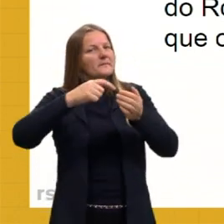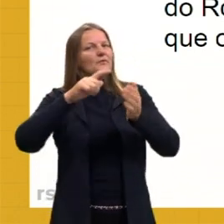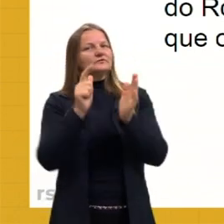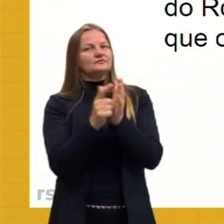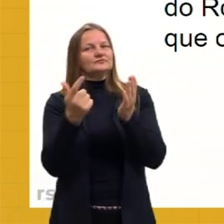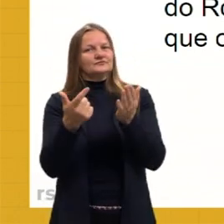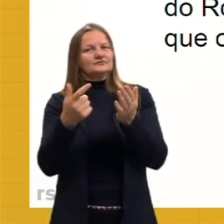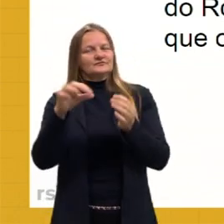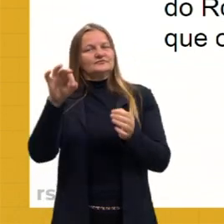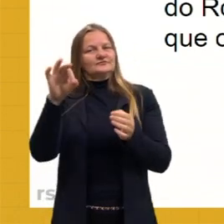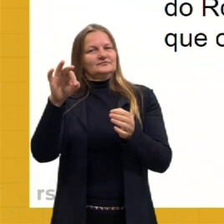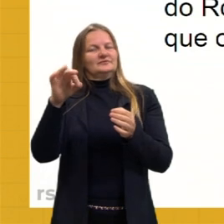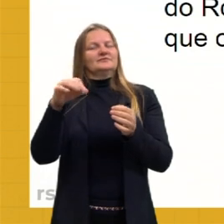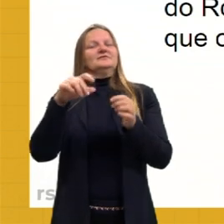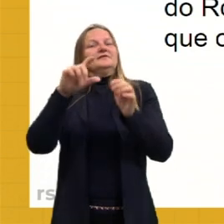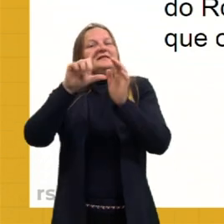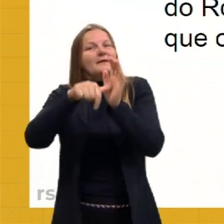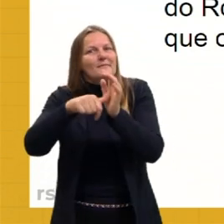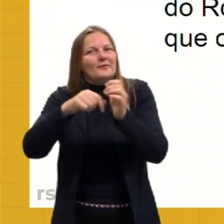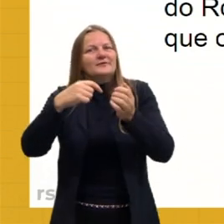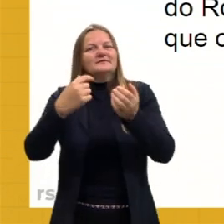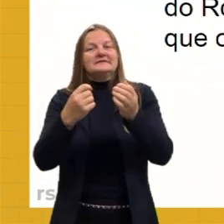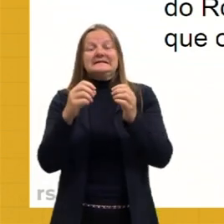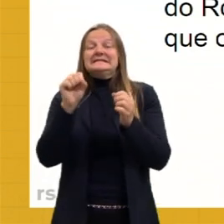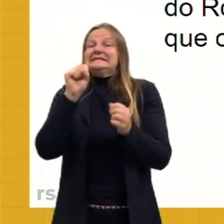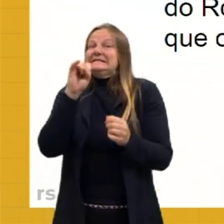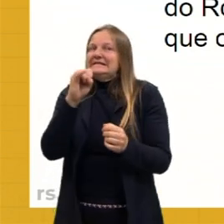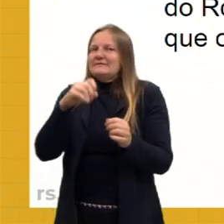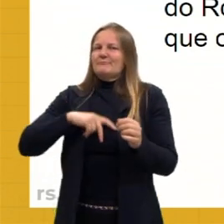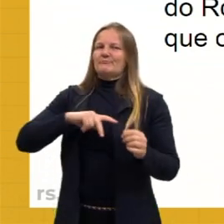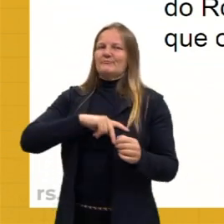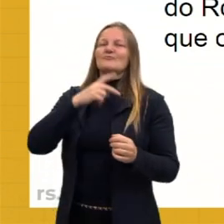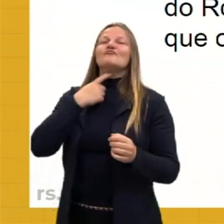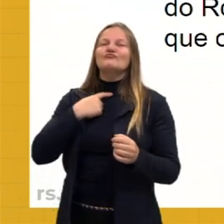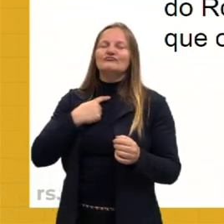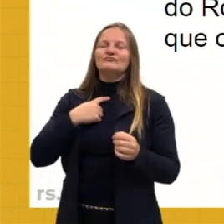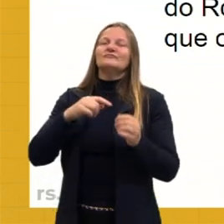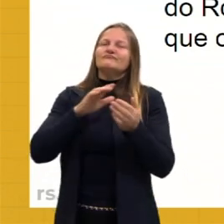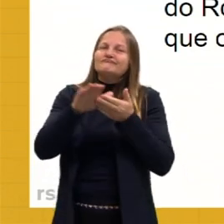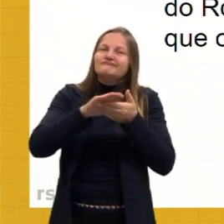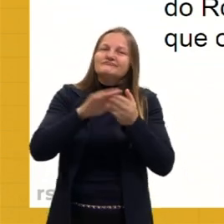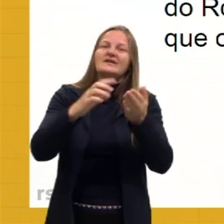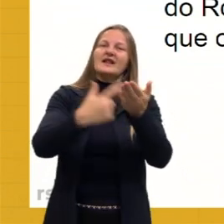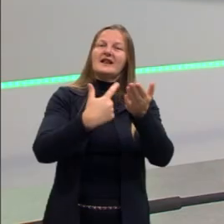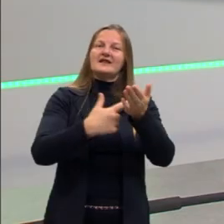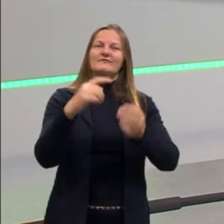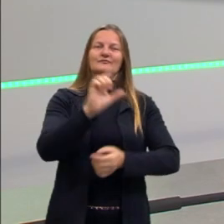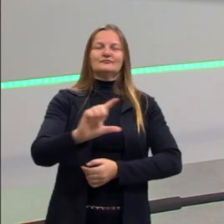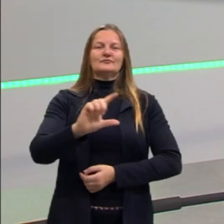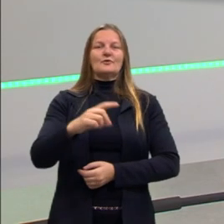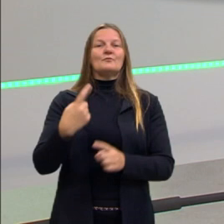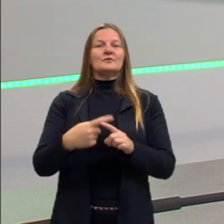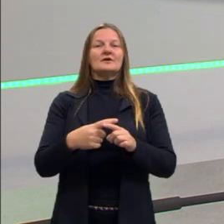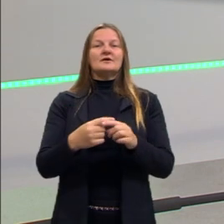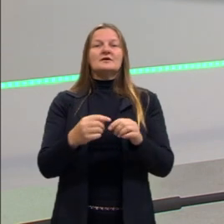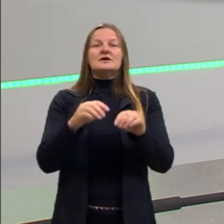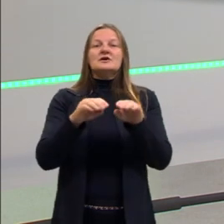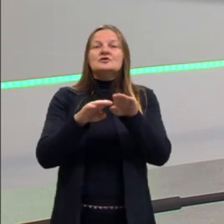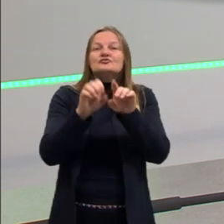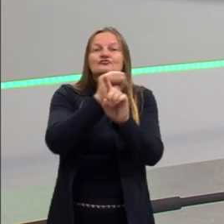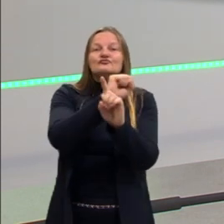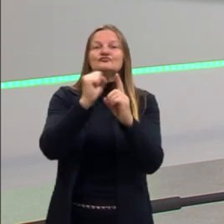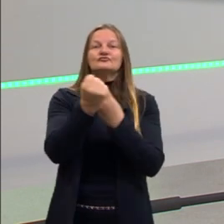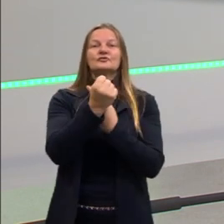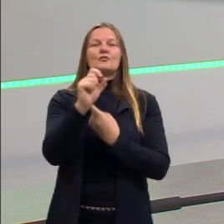coletivos Eles são de extrema importância e esse novo público lei Esse é um novo público leitor O que é da classe social burguesa né da